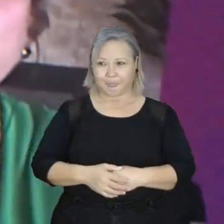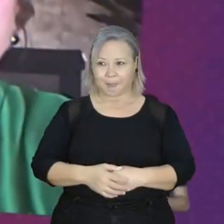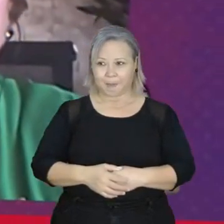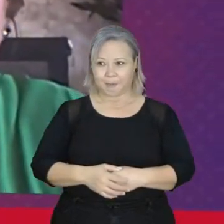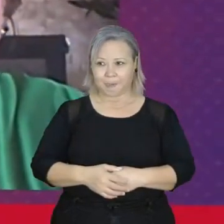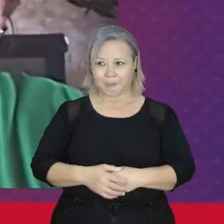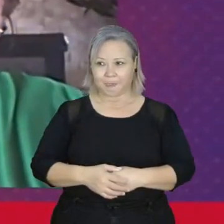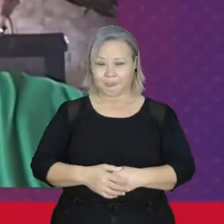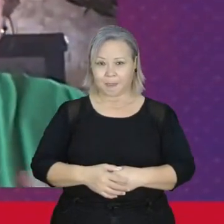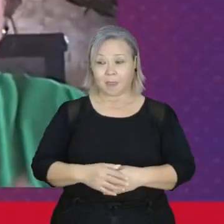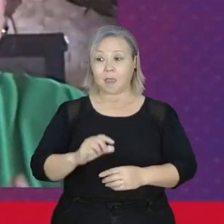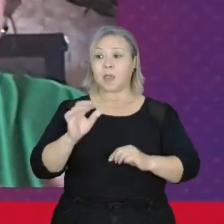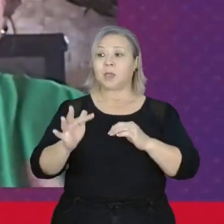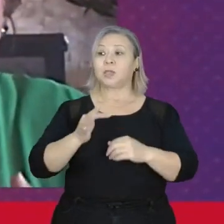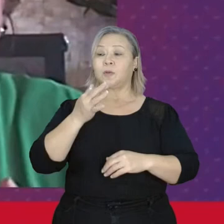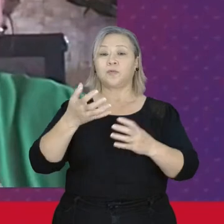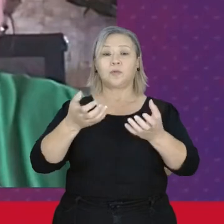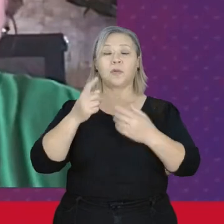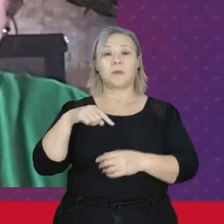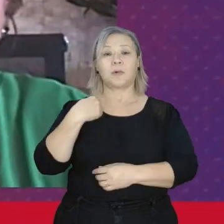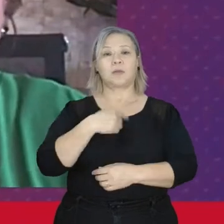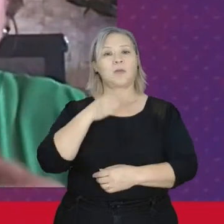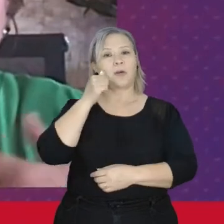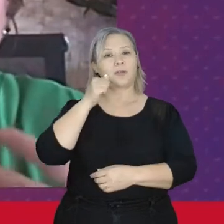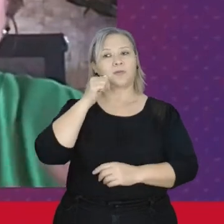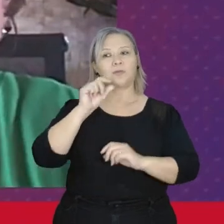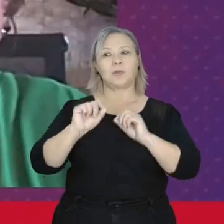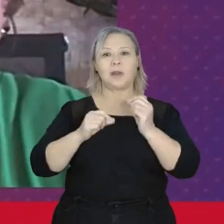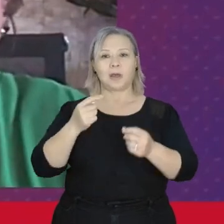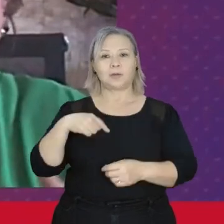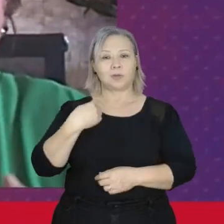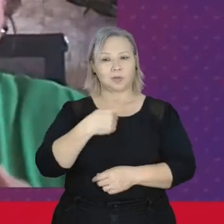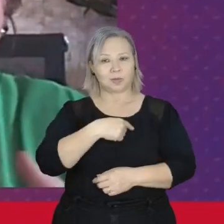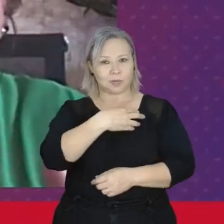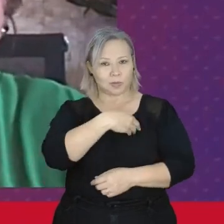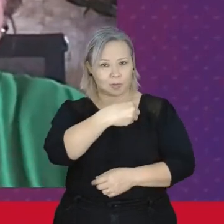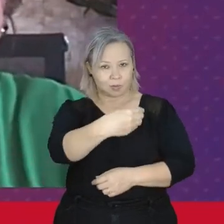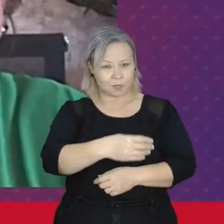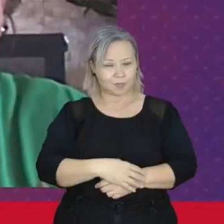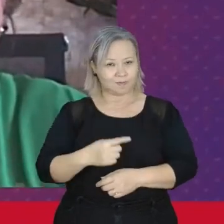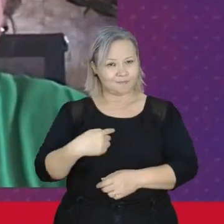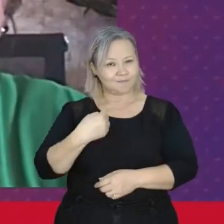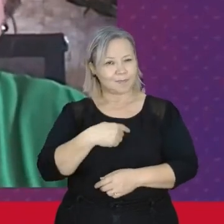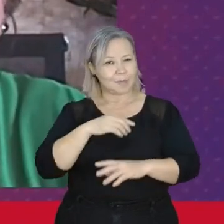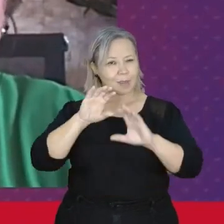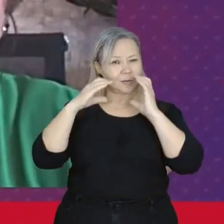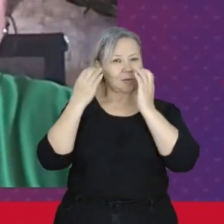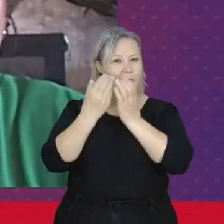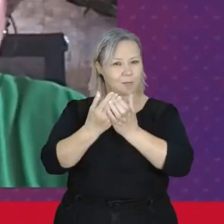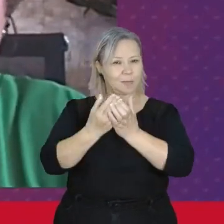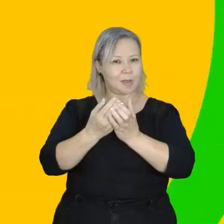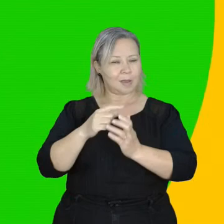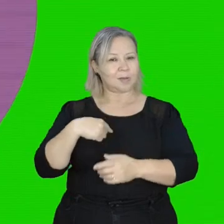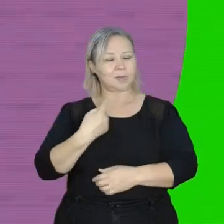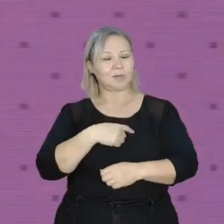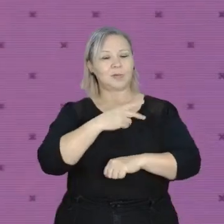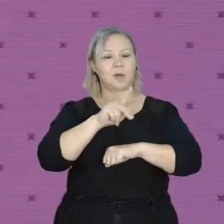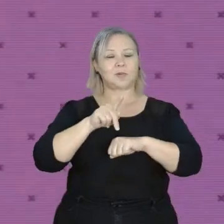Que futuro nós queremos para nós, mulheres, para os nossos filhos, para as nossas comunidades, para o nosso